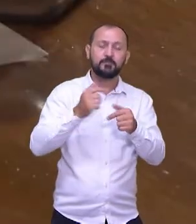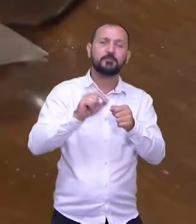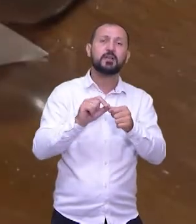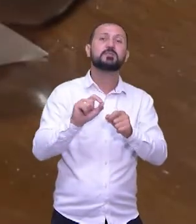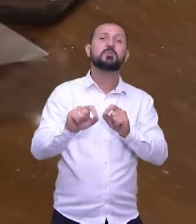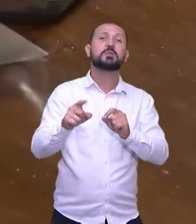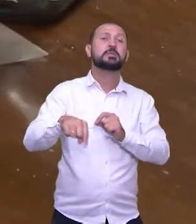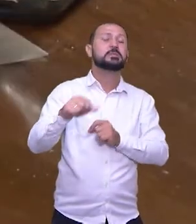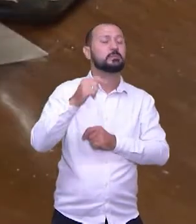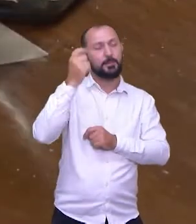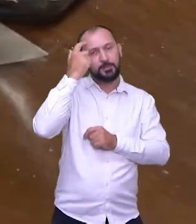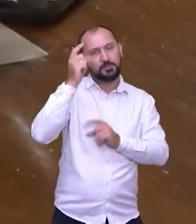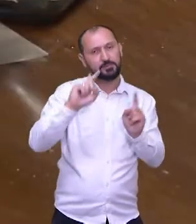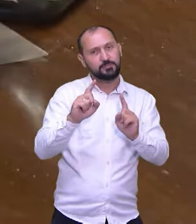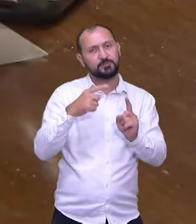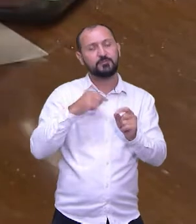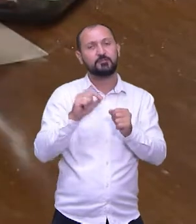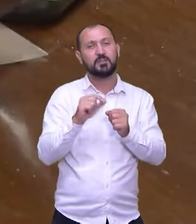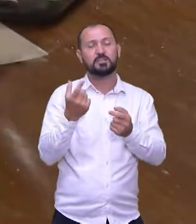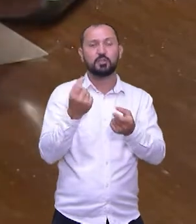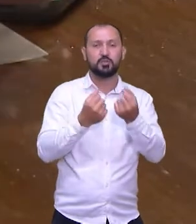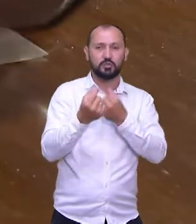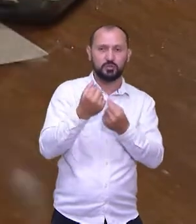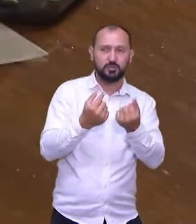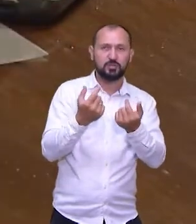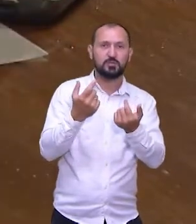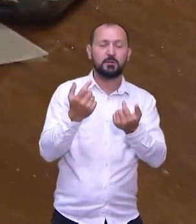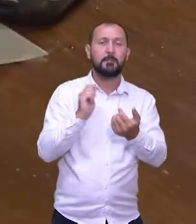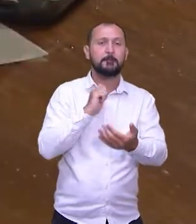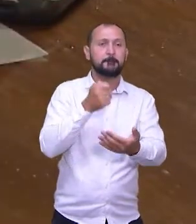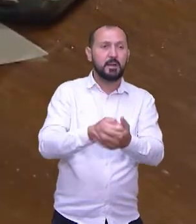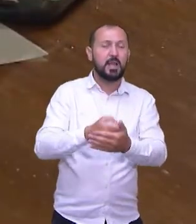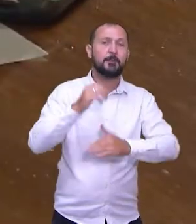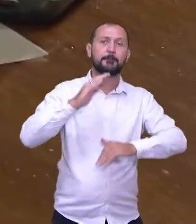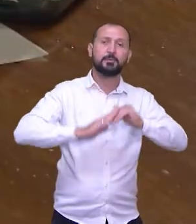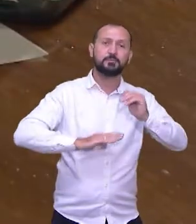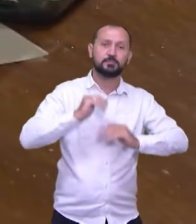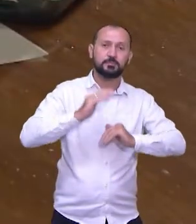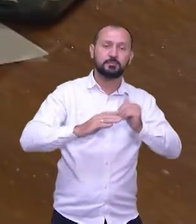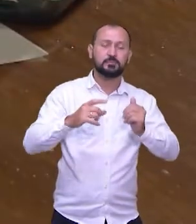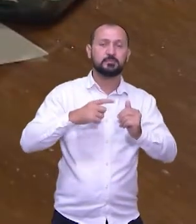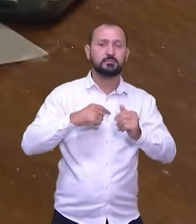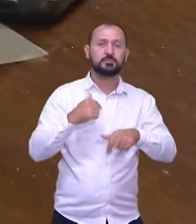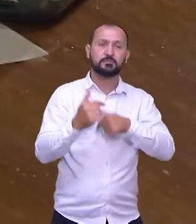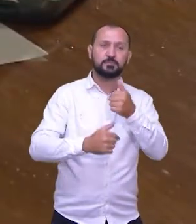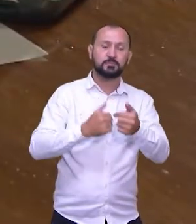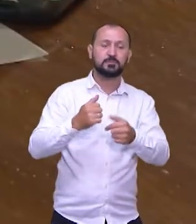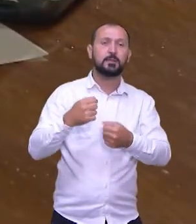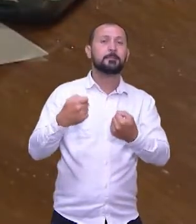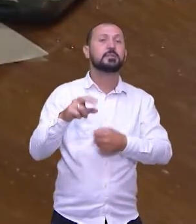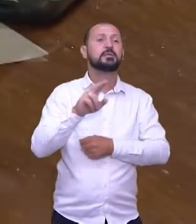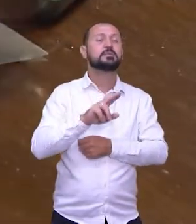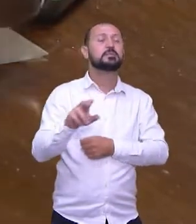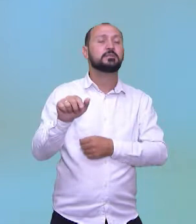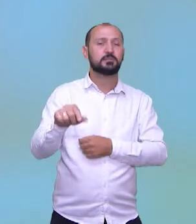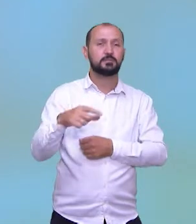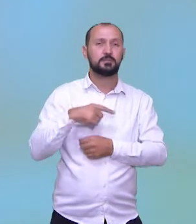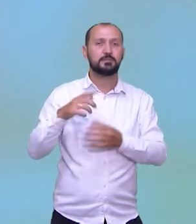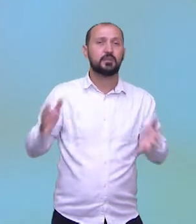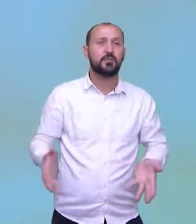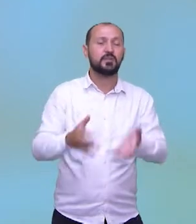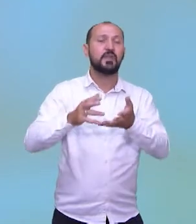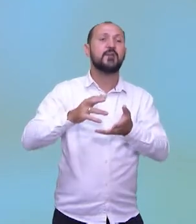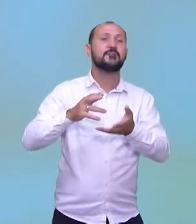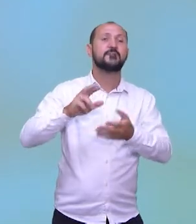empreender, para fazer aquilo que ninguém está pensando, para gerar divisas, para pagar funcionários, gerar emprego. Então a gente precisa resgatar. E precisa